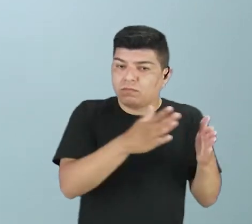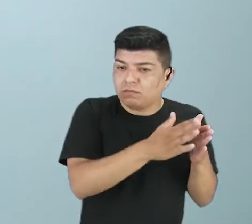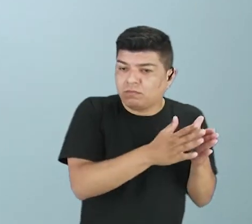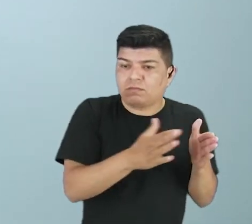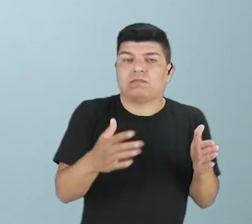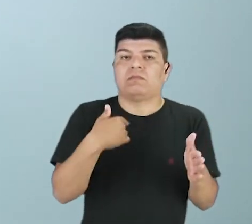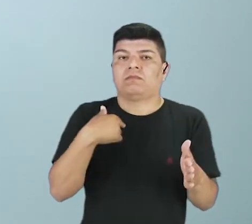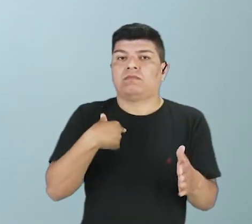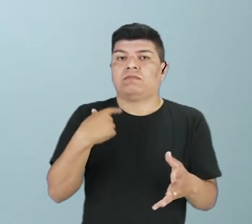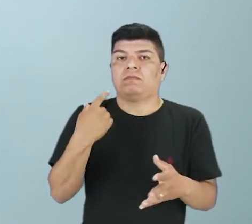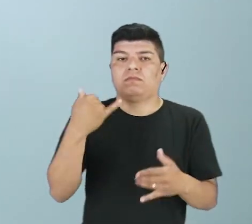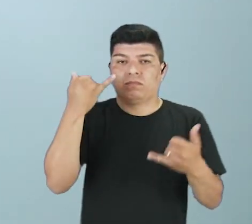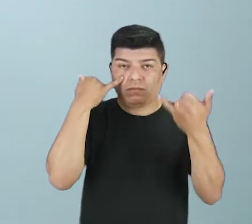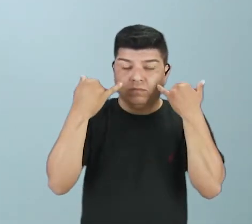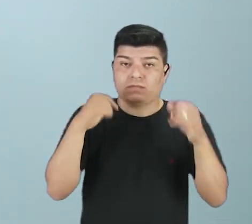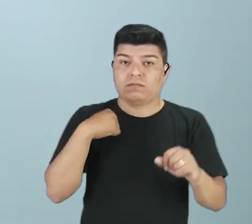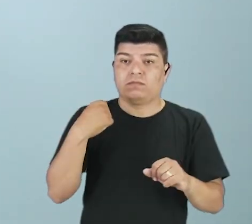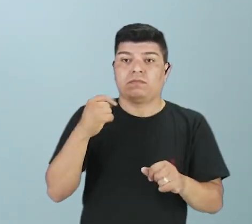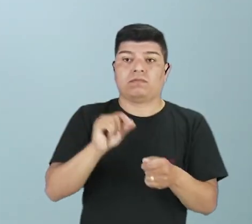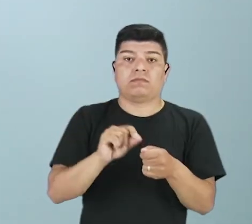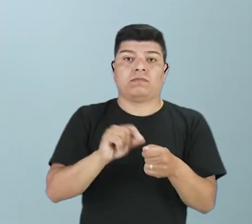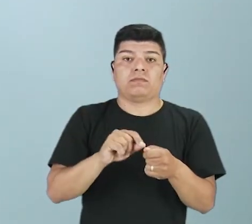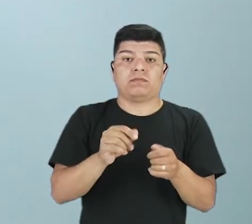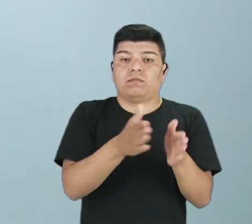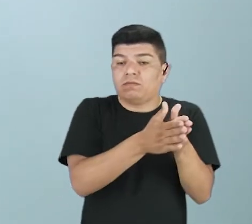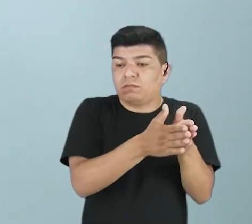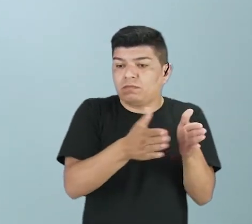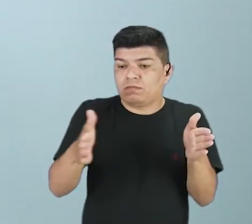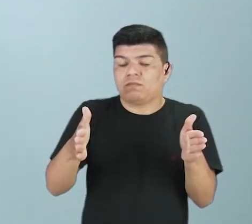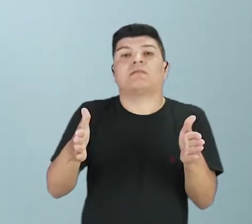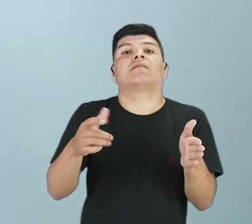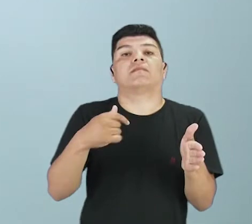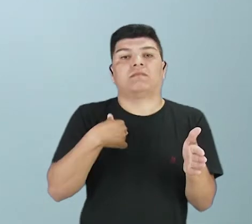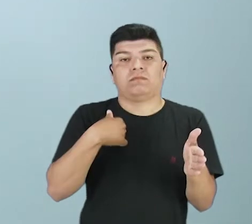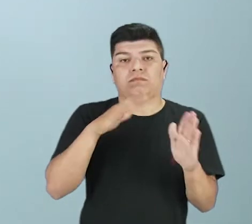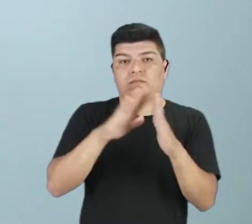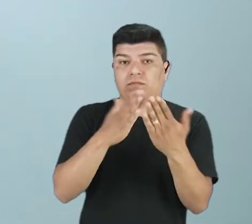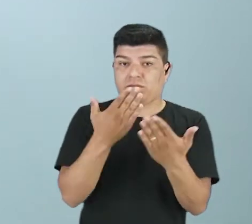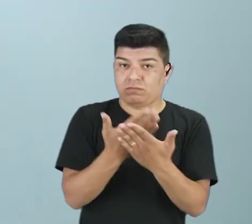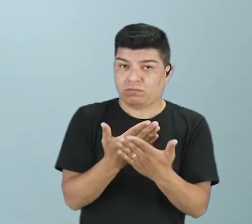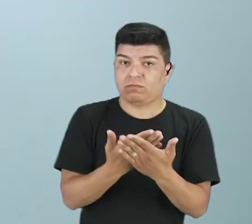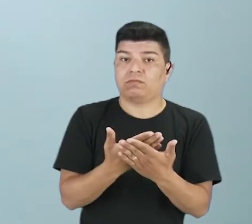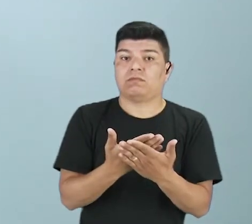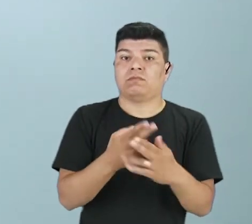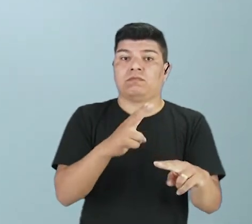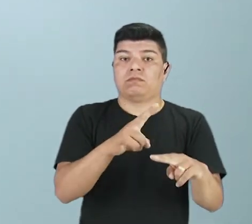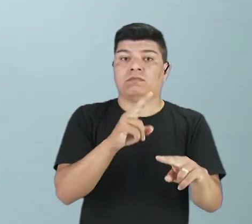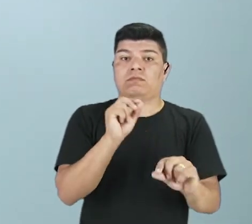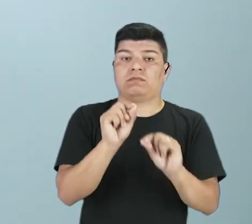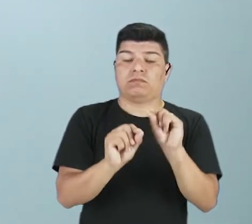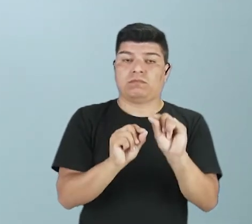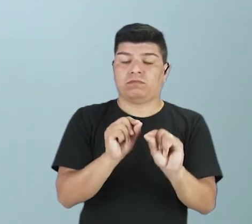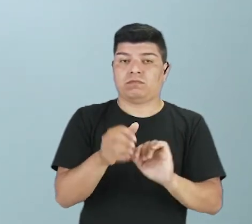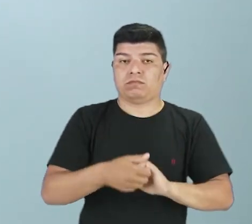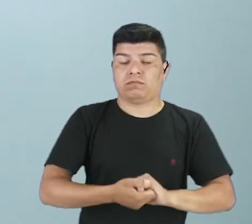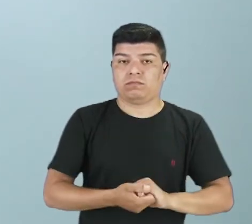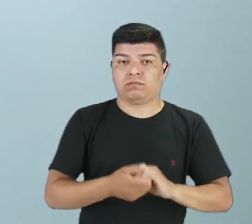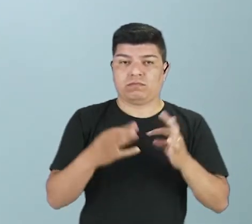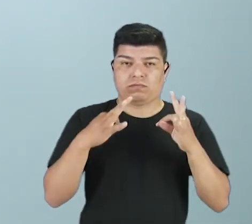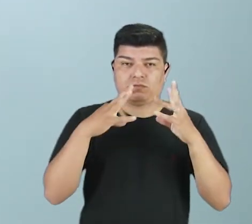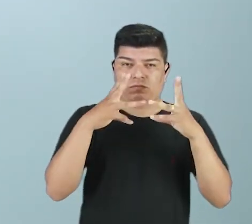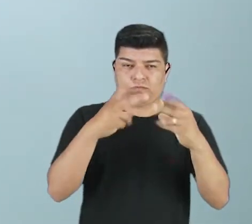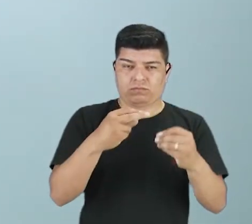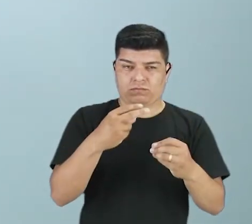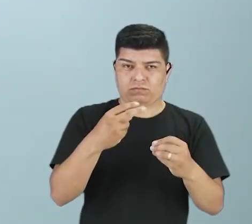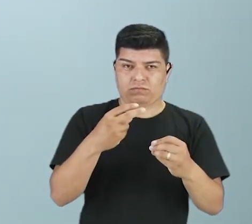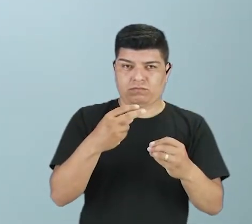seu itinerário formativo, faça uma linha do tempo dessas escolas, para que possa, tudo que